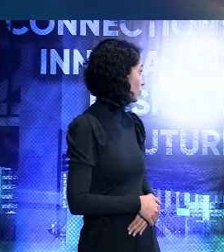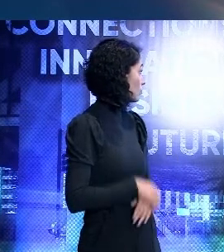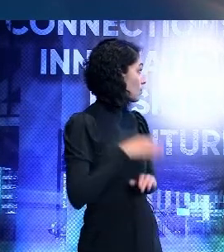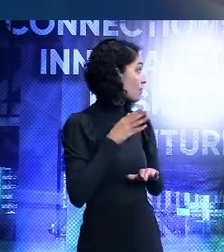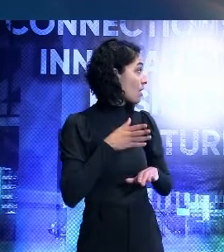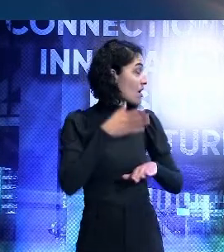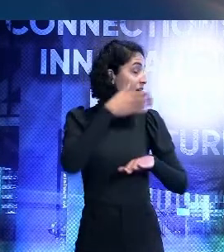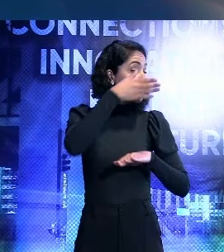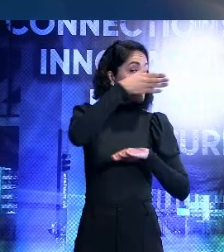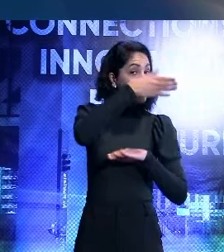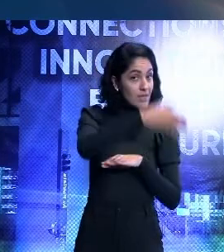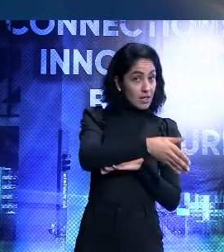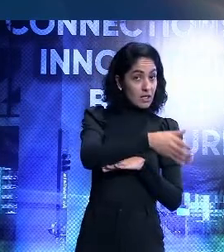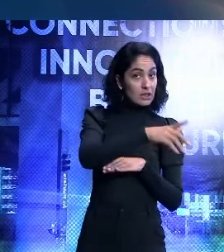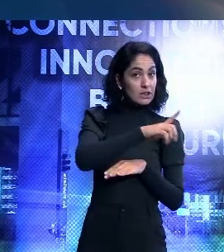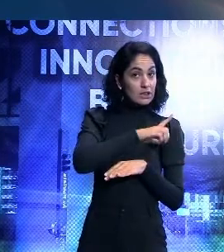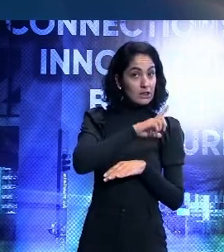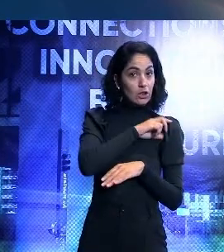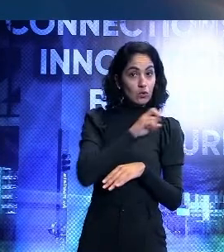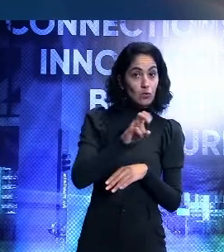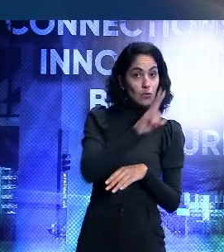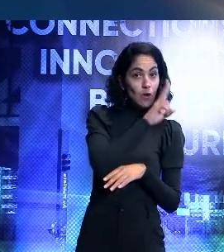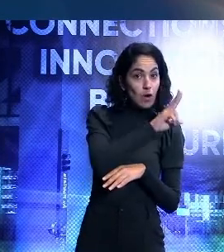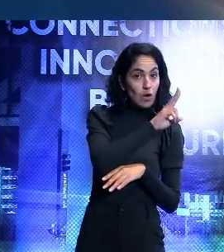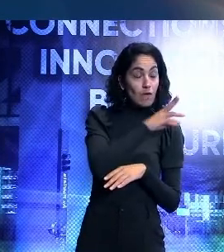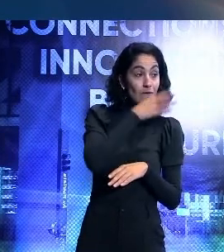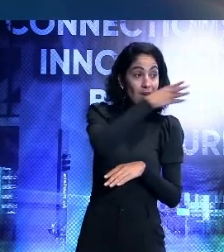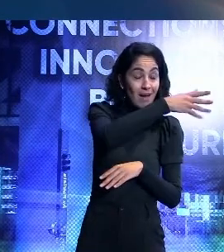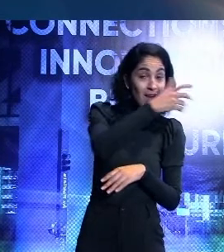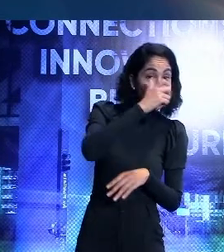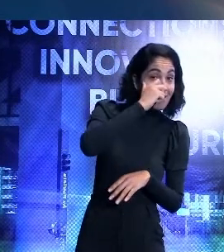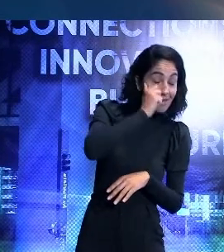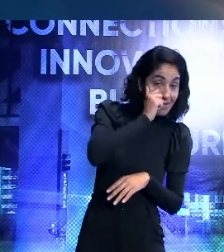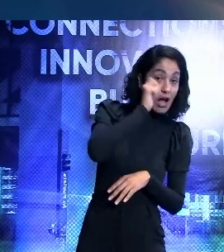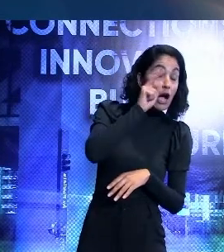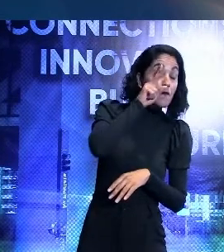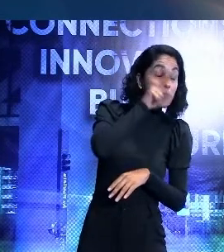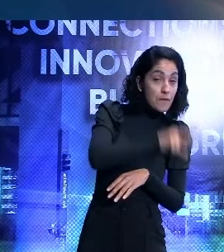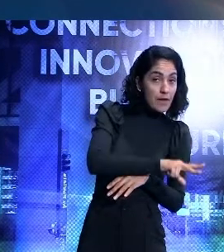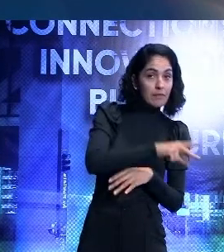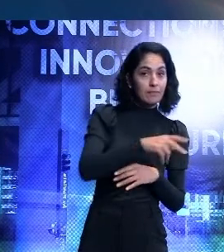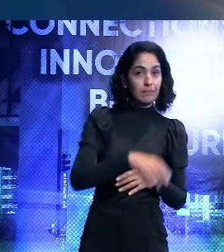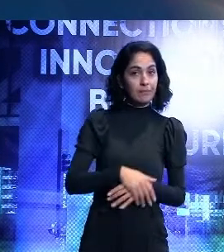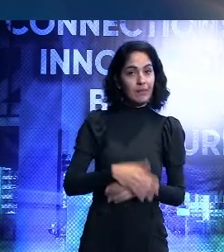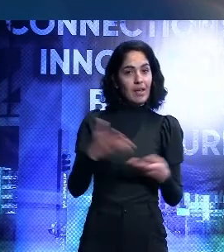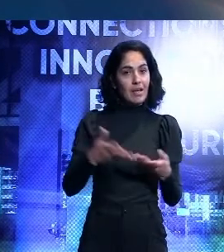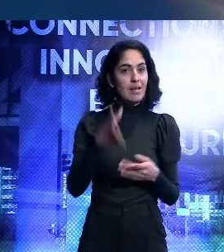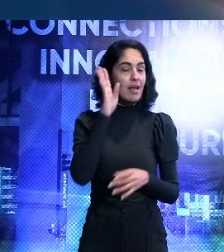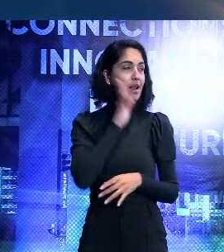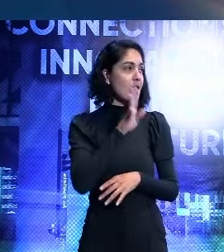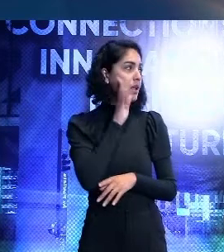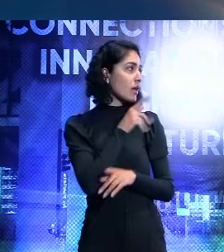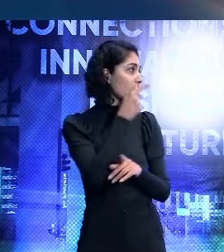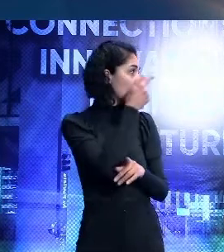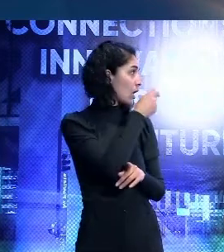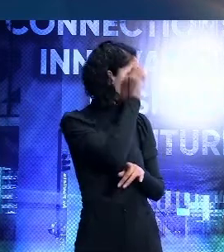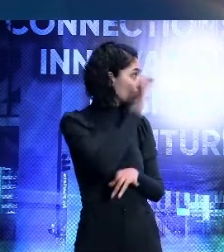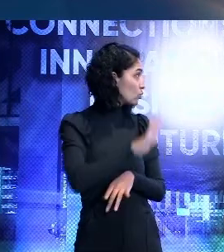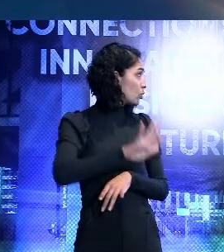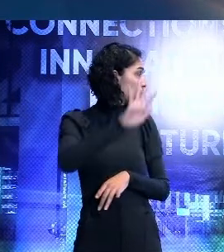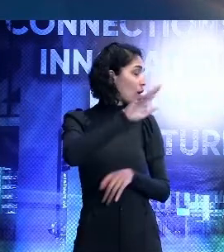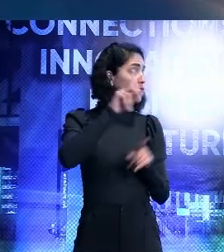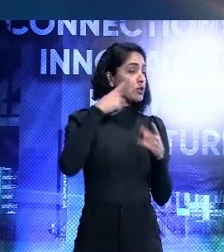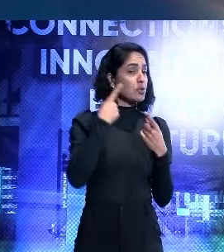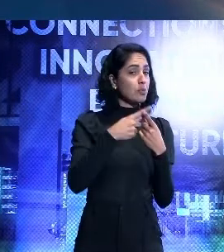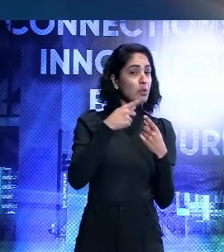criado. Vá ver com os seus próprios olhos, pessoal. Aqui é bem legal essa figura, né? Porque ela mostra 19 graus